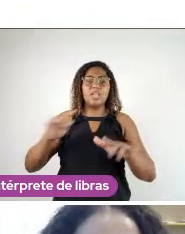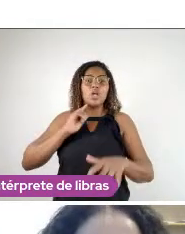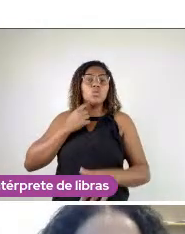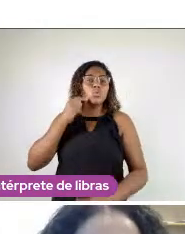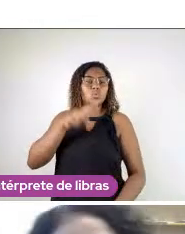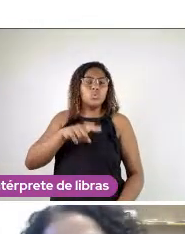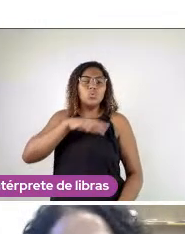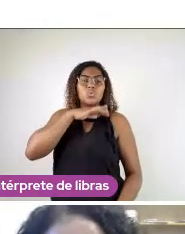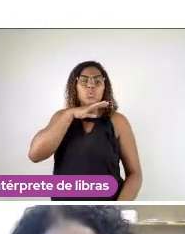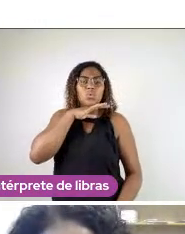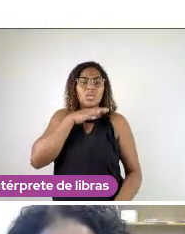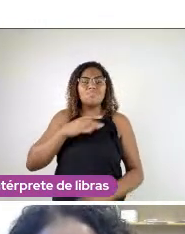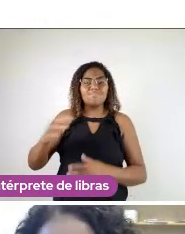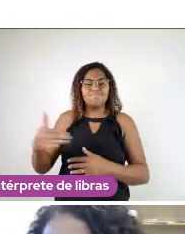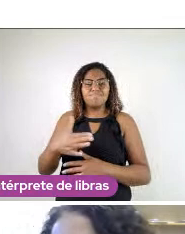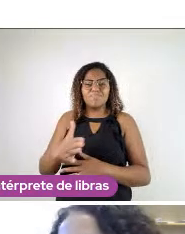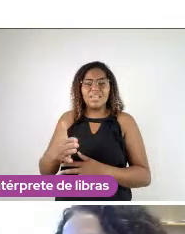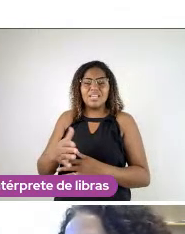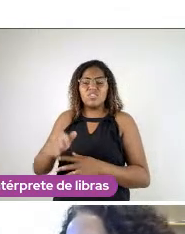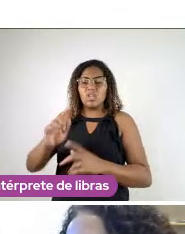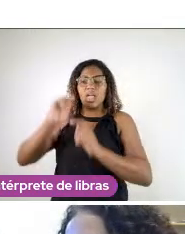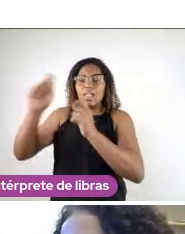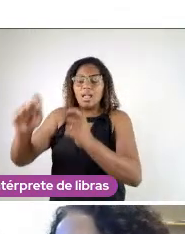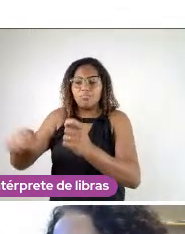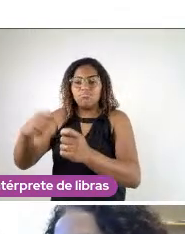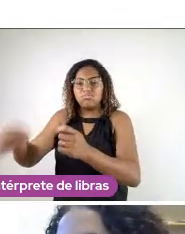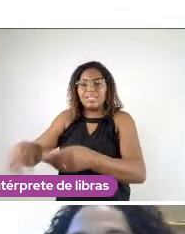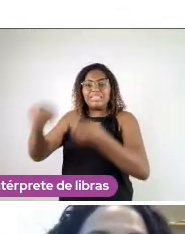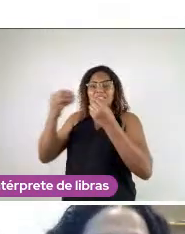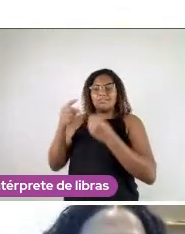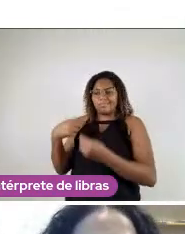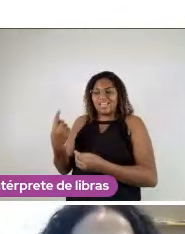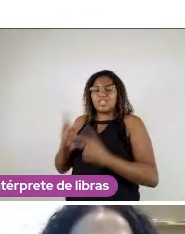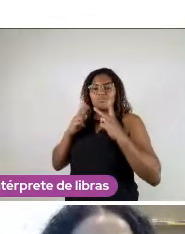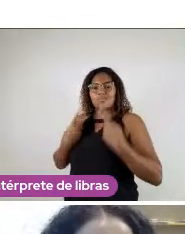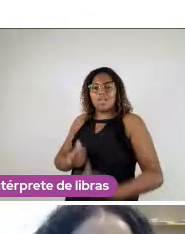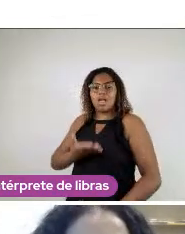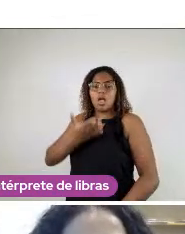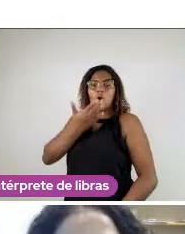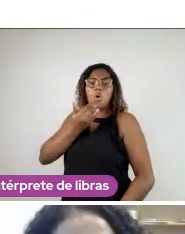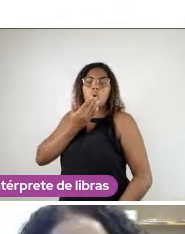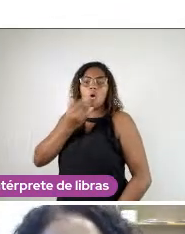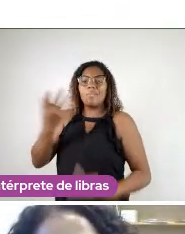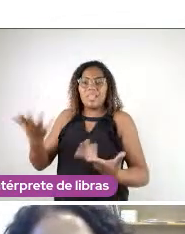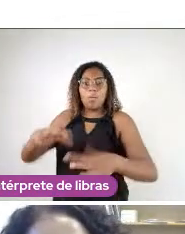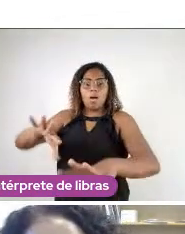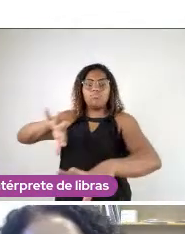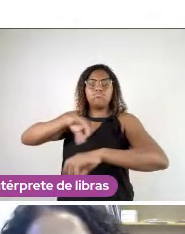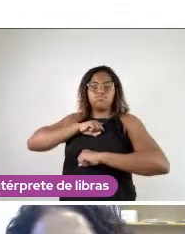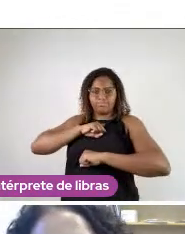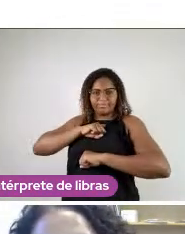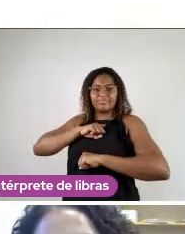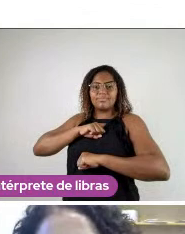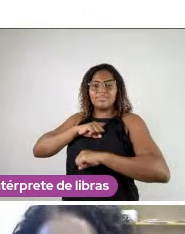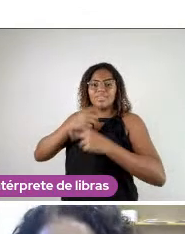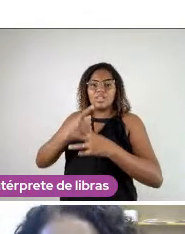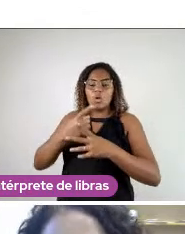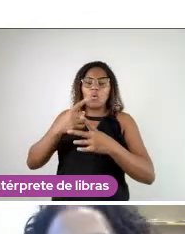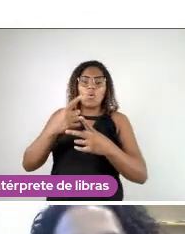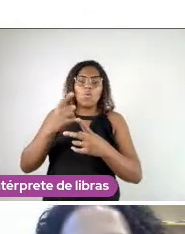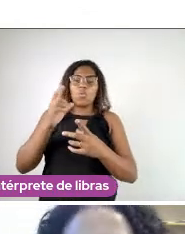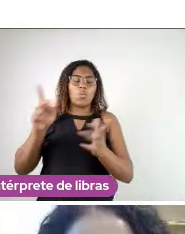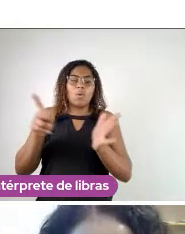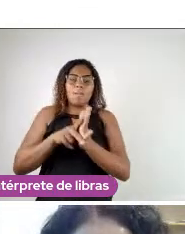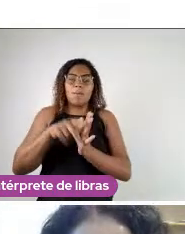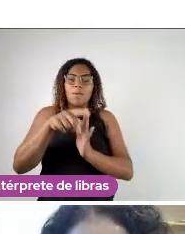doentes de ciguatera na Alemanha, por exemplo, né, que foi o que aconteceu aqui. Então, é um problema global, não afeta apenas as comunidades que